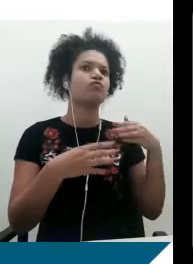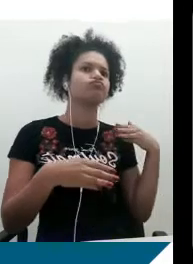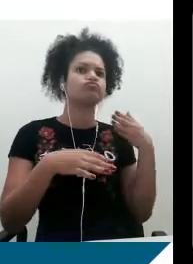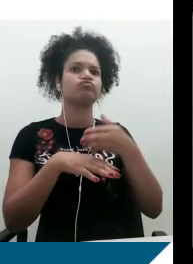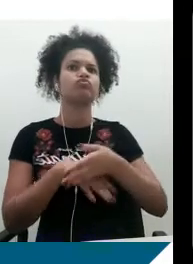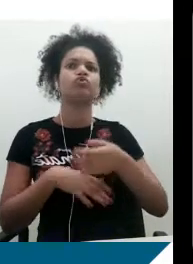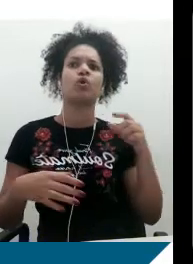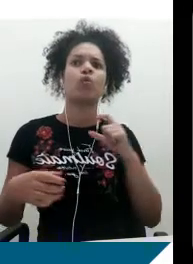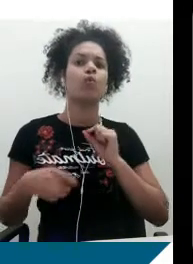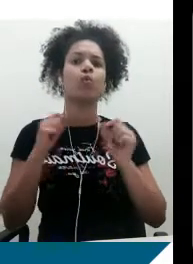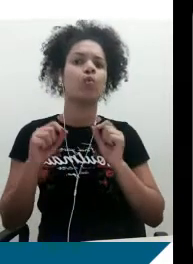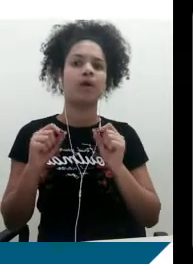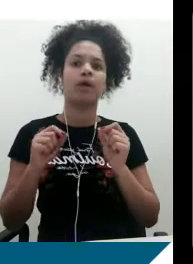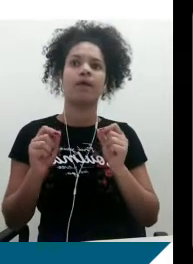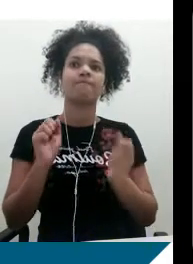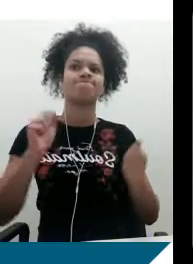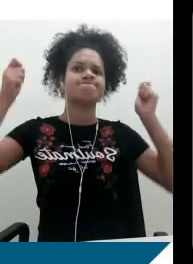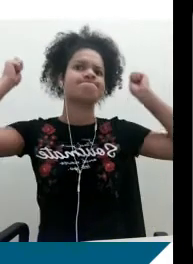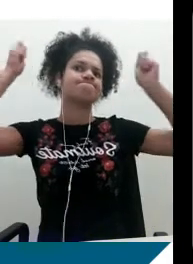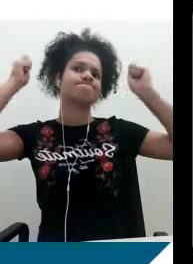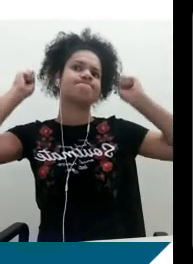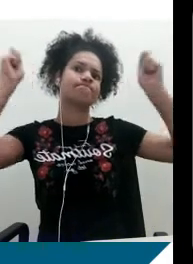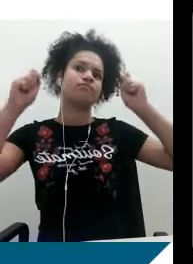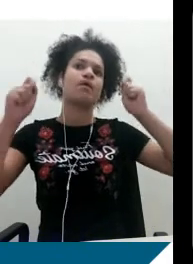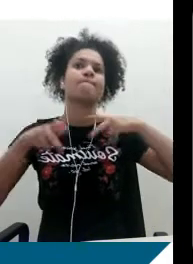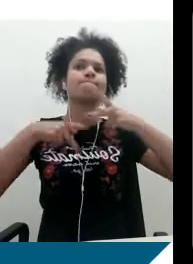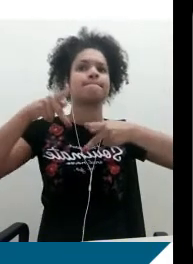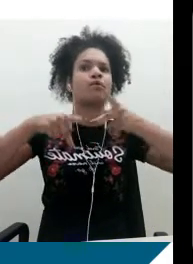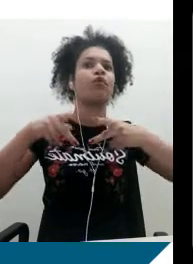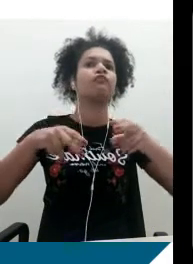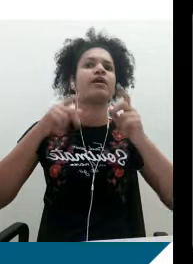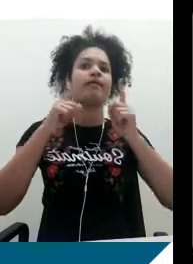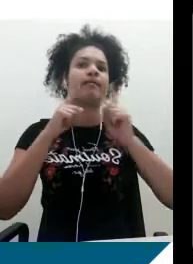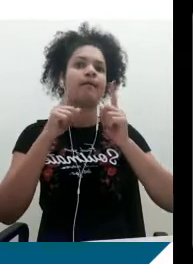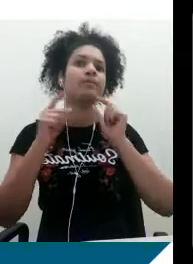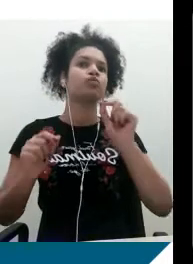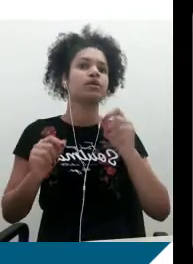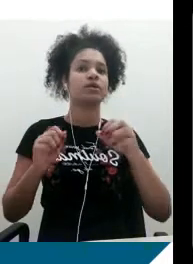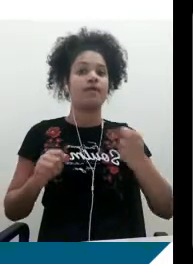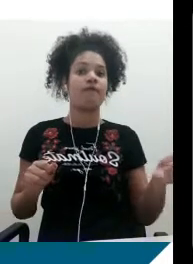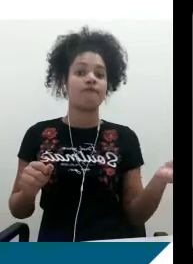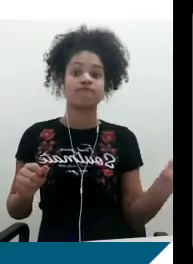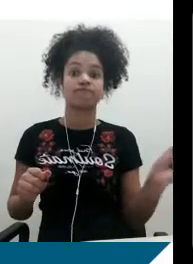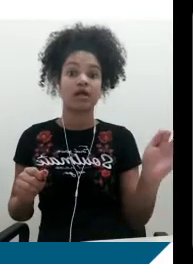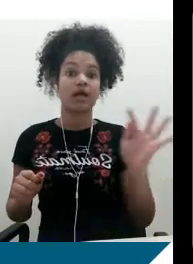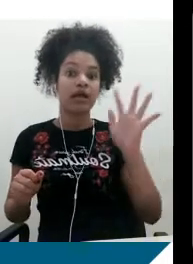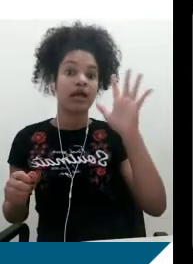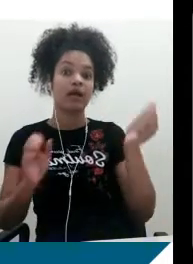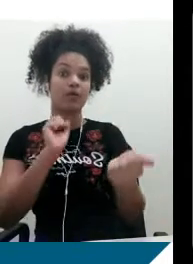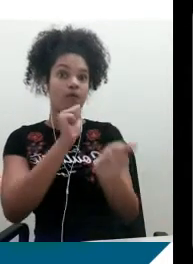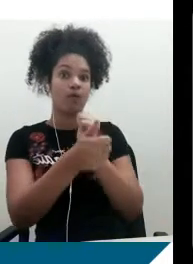populares detonadas pelo aumento do preço das passagens de ônibus. Por muitos dias, presenciamos imagens de terror que incluíam bombas de